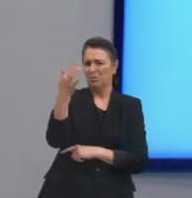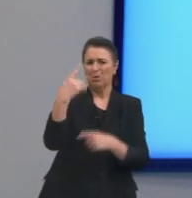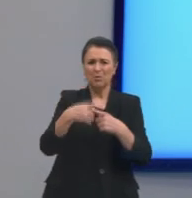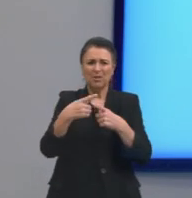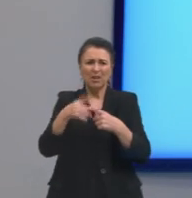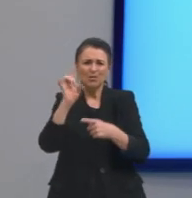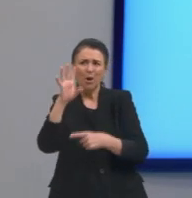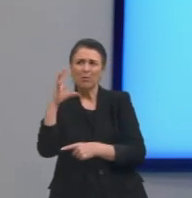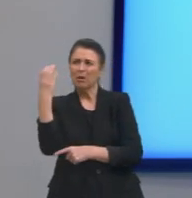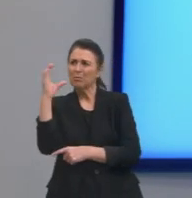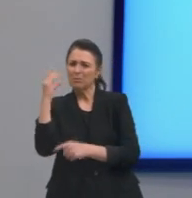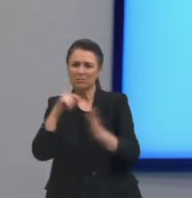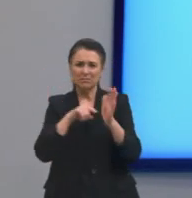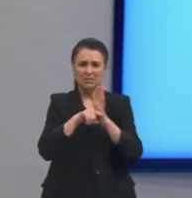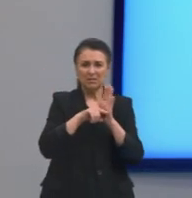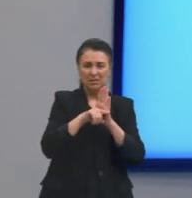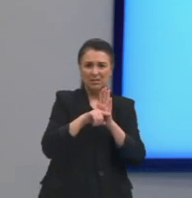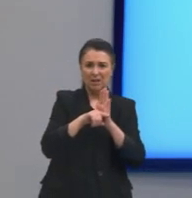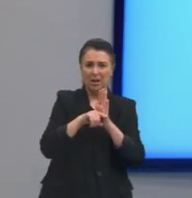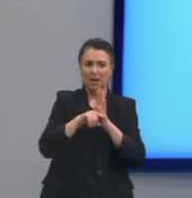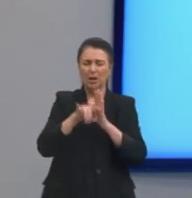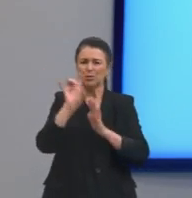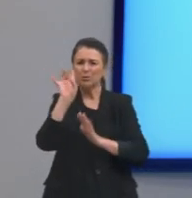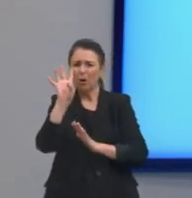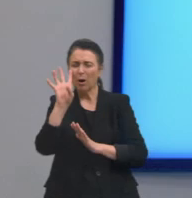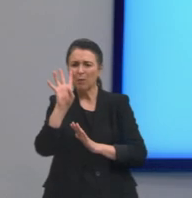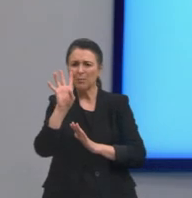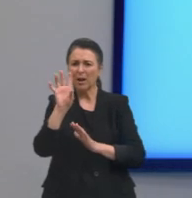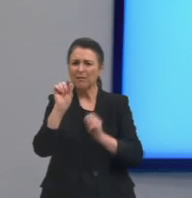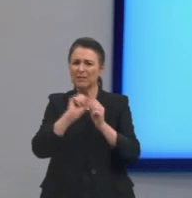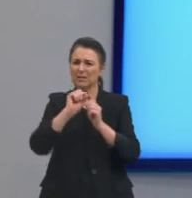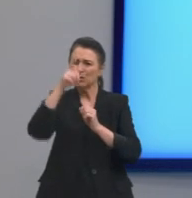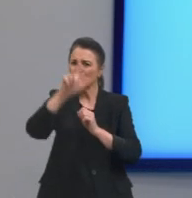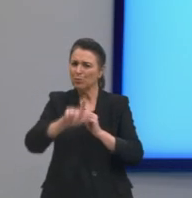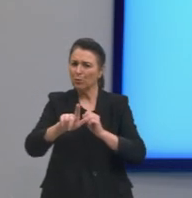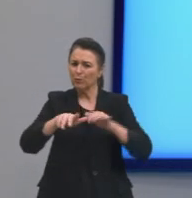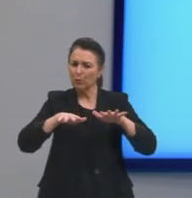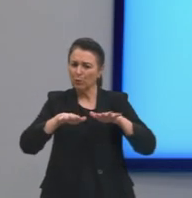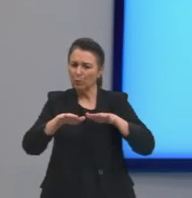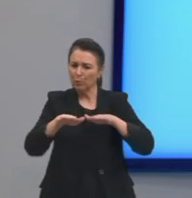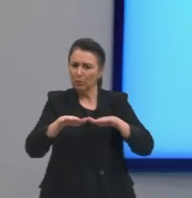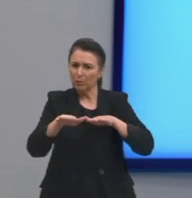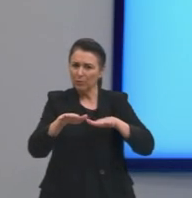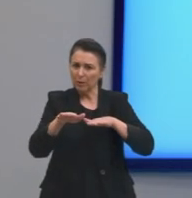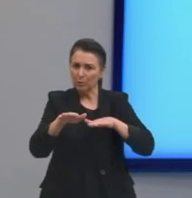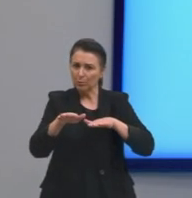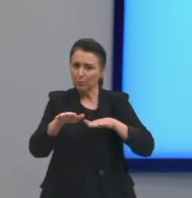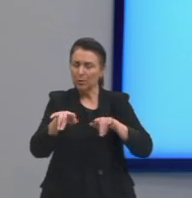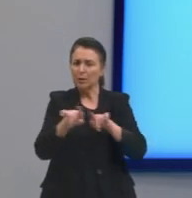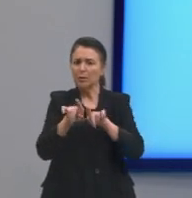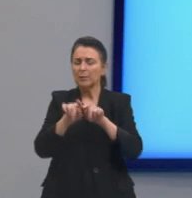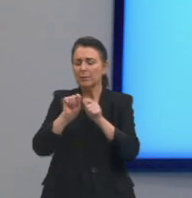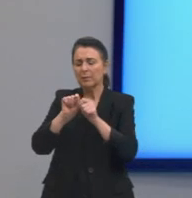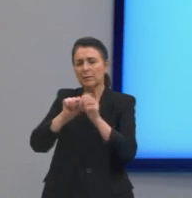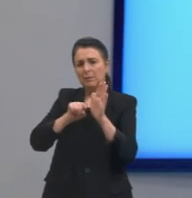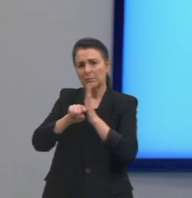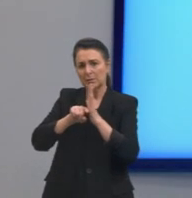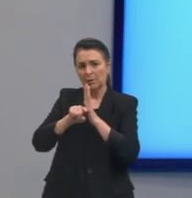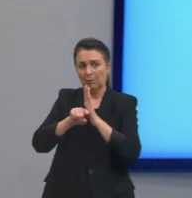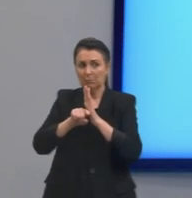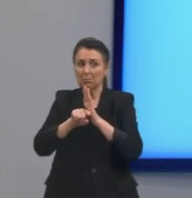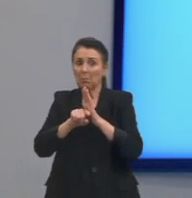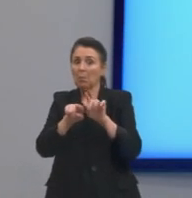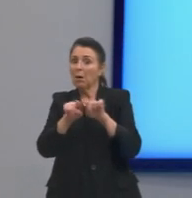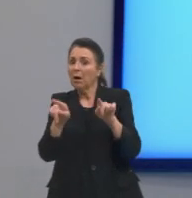para reproduzir o movimento e só poderia servir para pesquisas mesmo que o público no início se